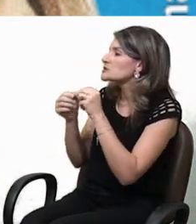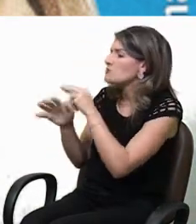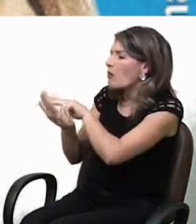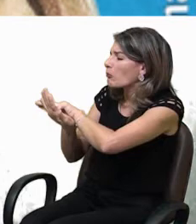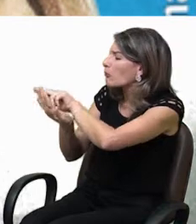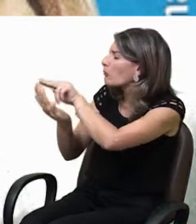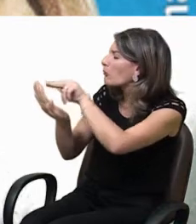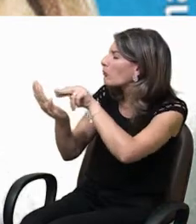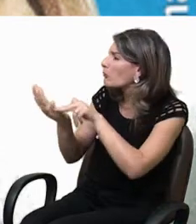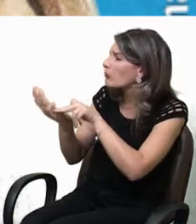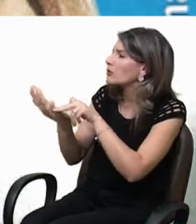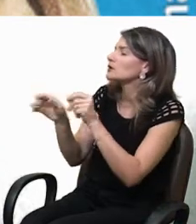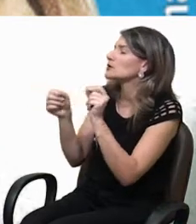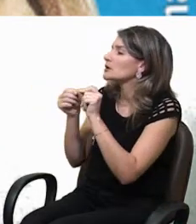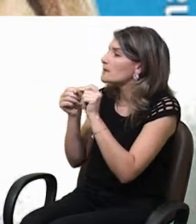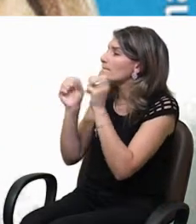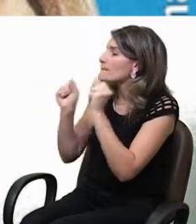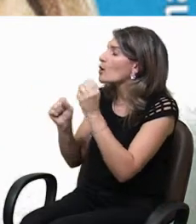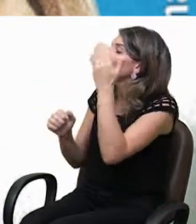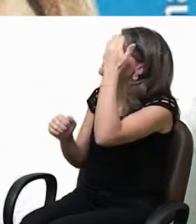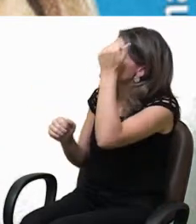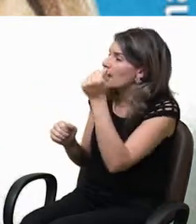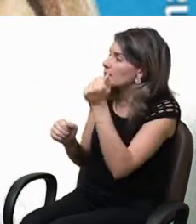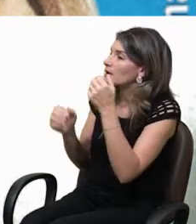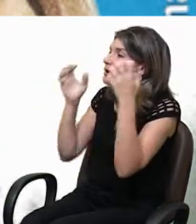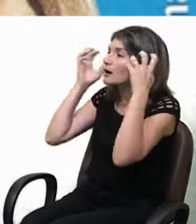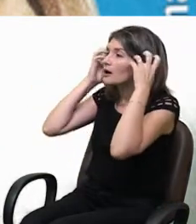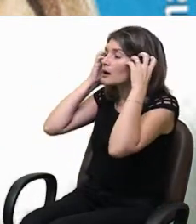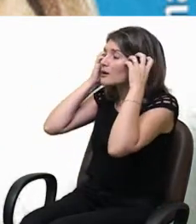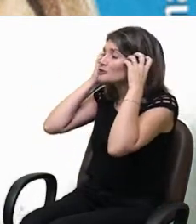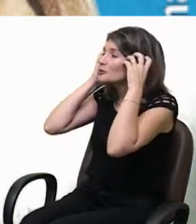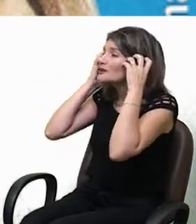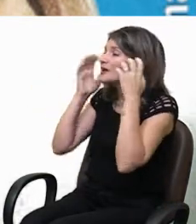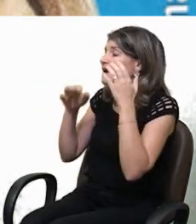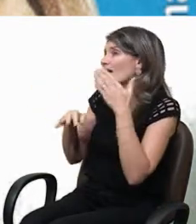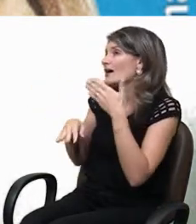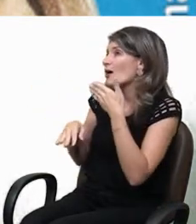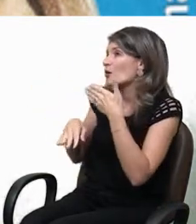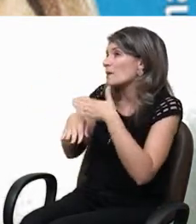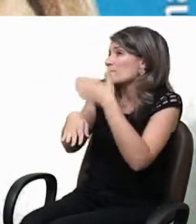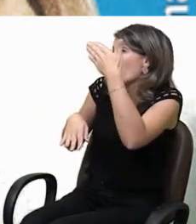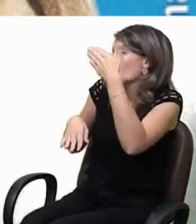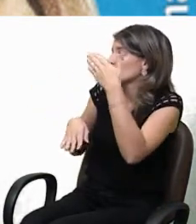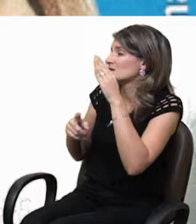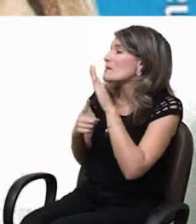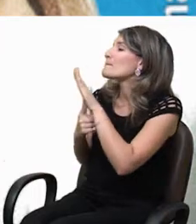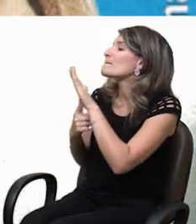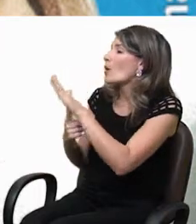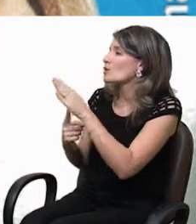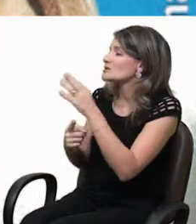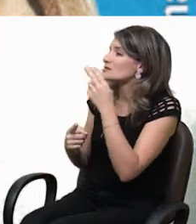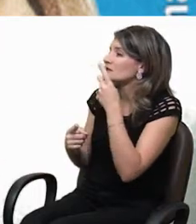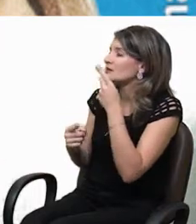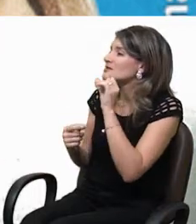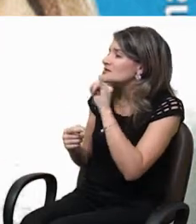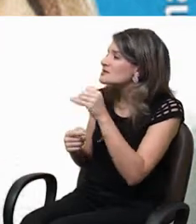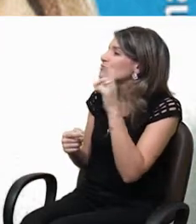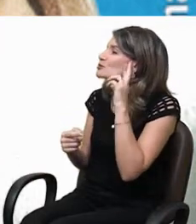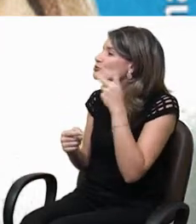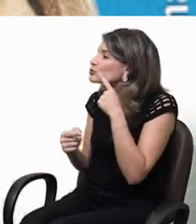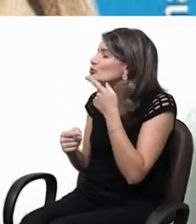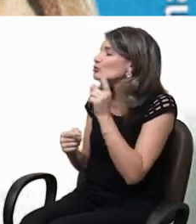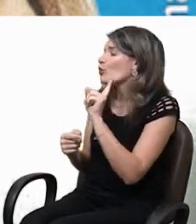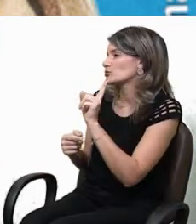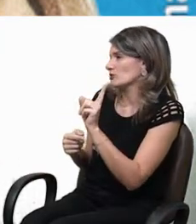orelhinha, tem inúmeros exames que pode ser feito. A audiometria é o que mais dá uma